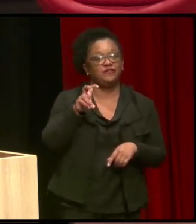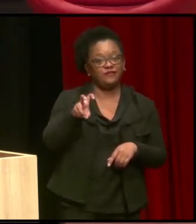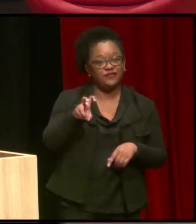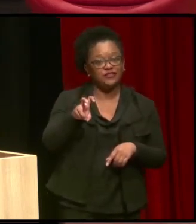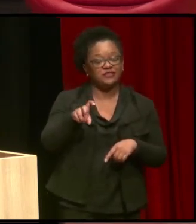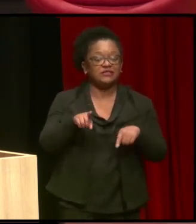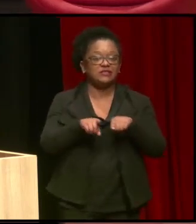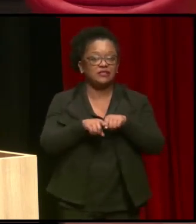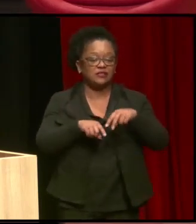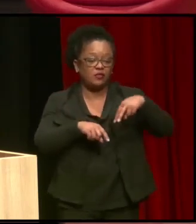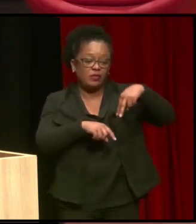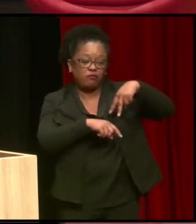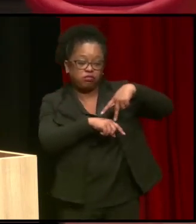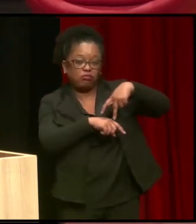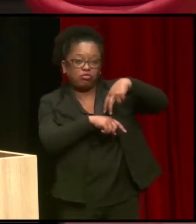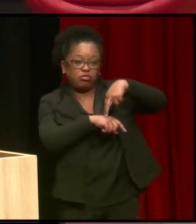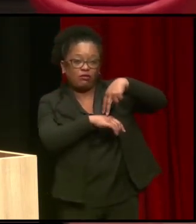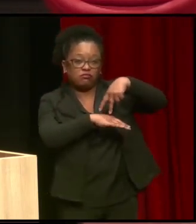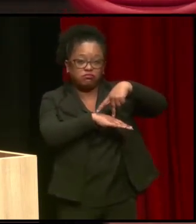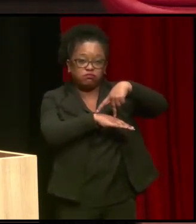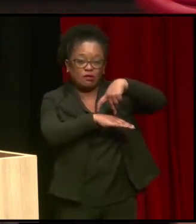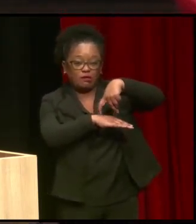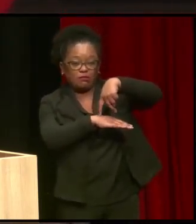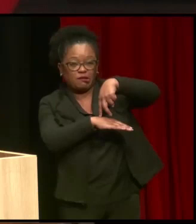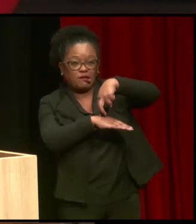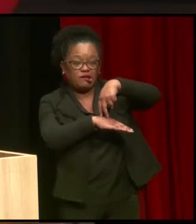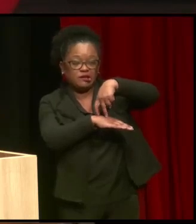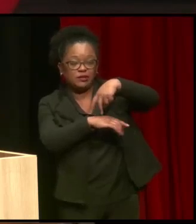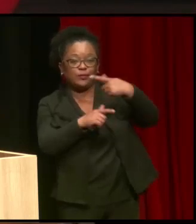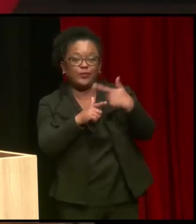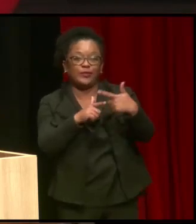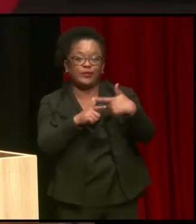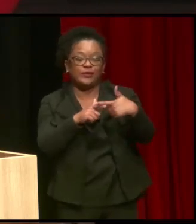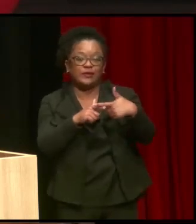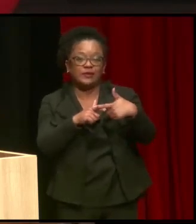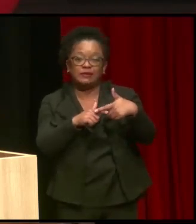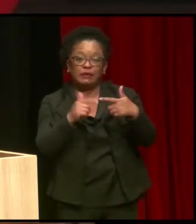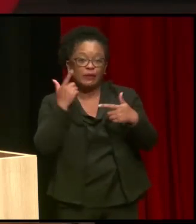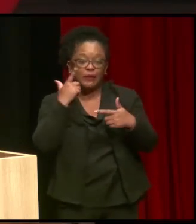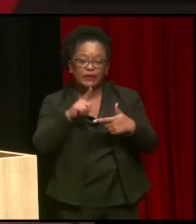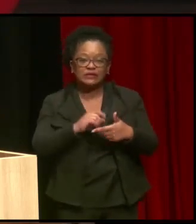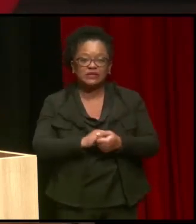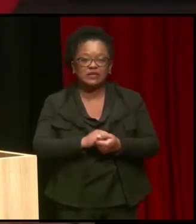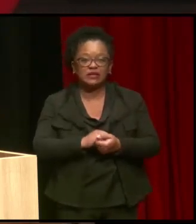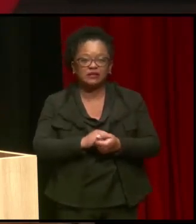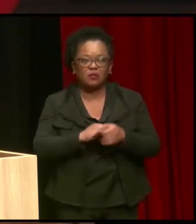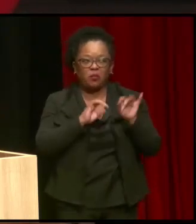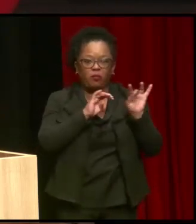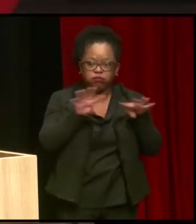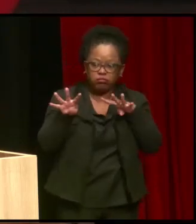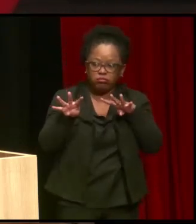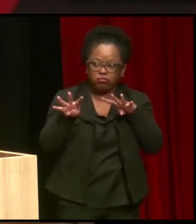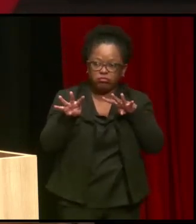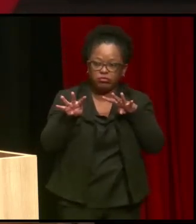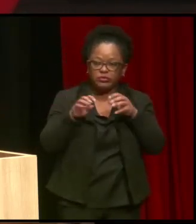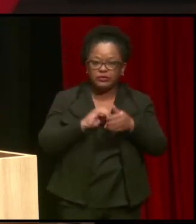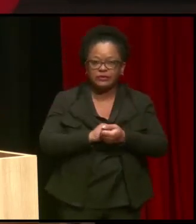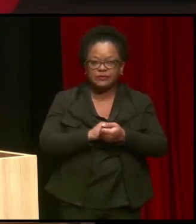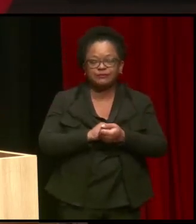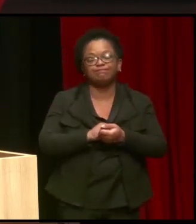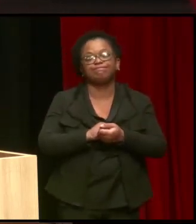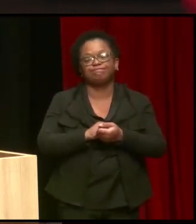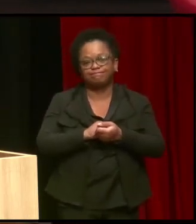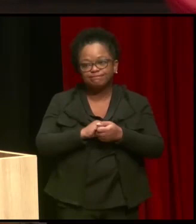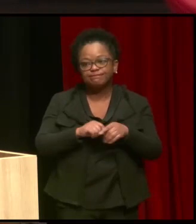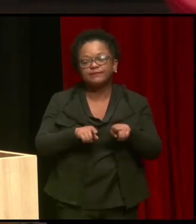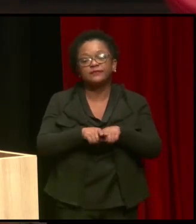viu que uma pessoa com paralisia cerebral caminha, porque ele não tem coordenação motora. Aí eu penso, cara, esse cara é meio maluco. Eu